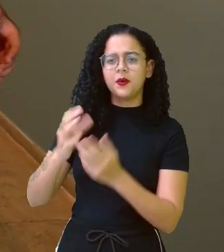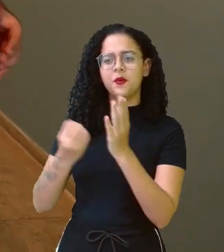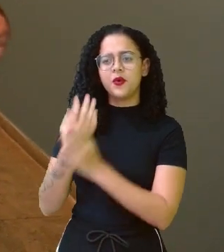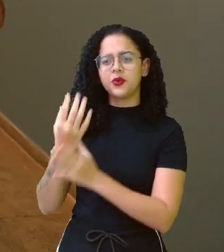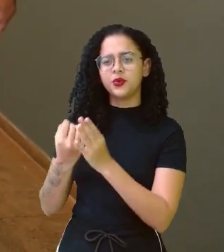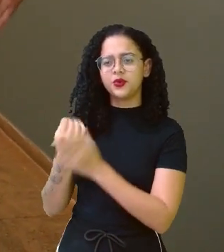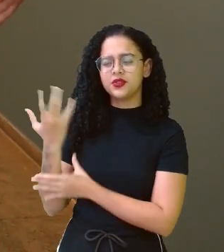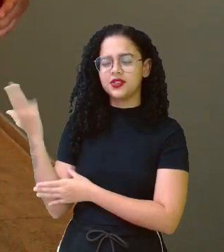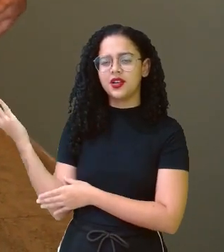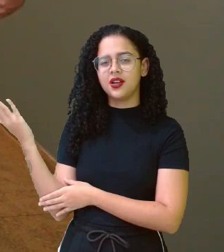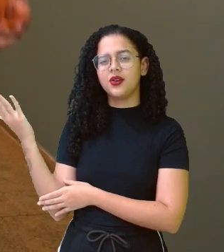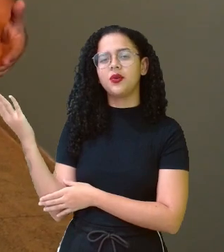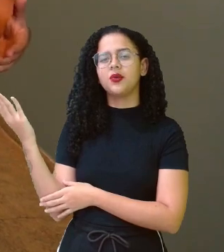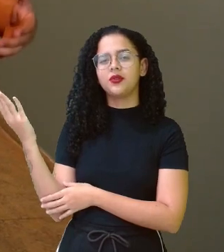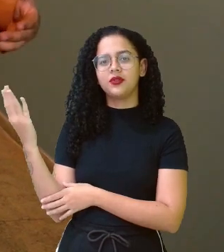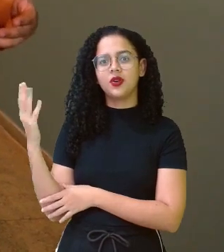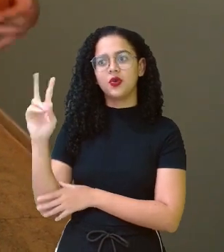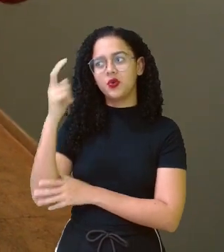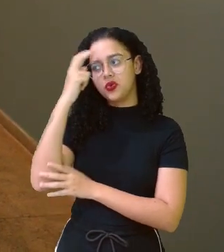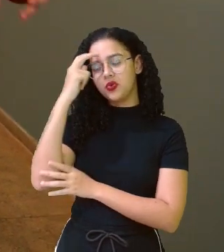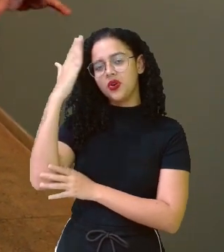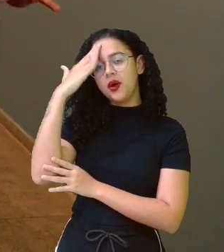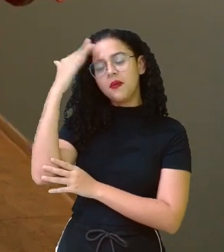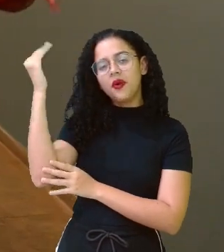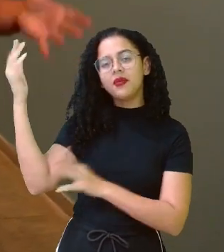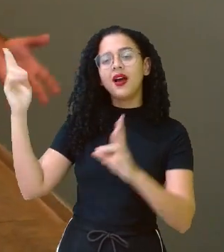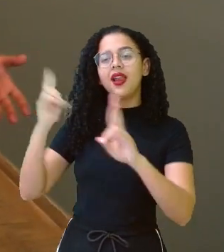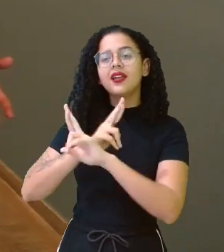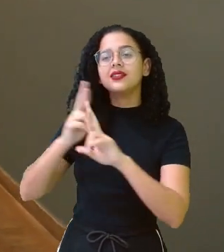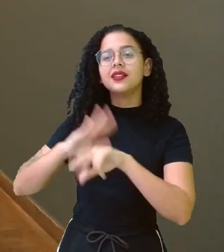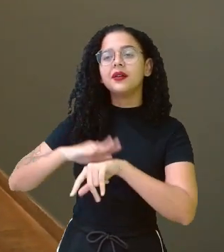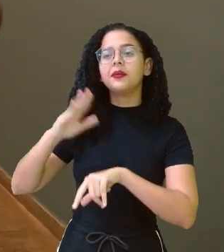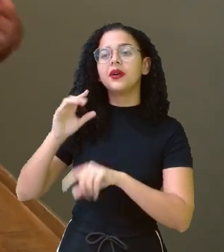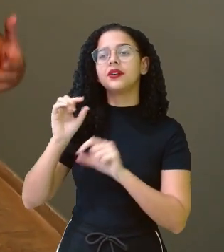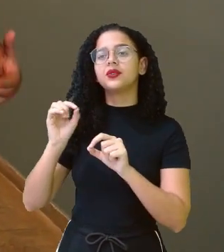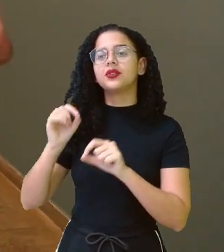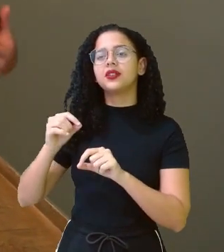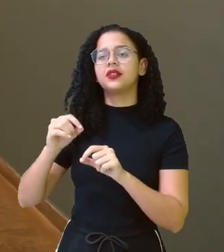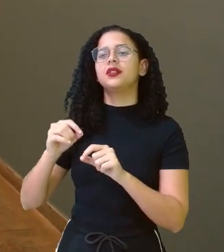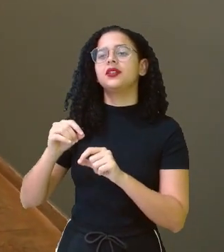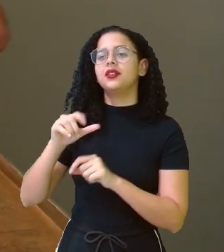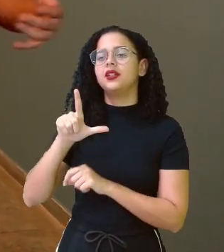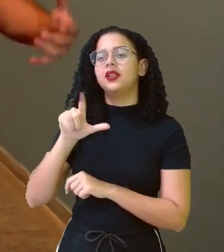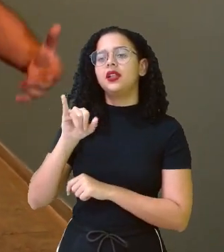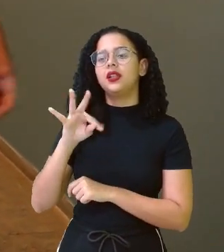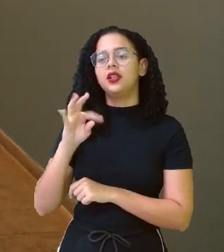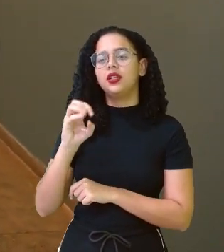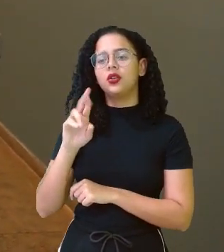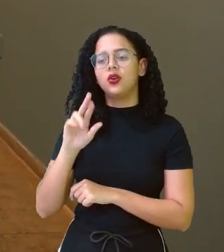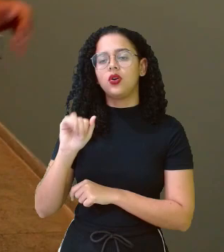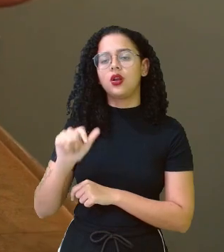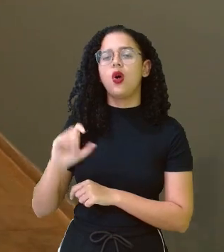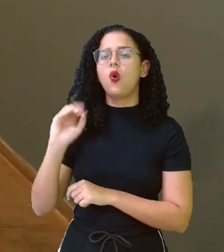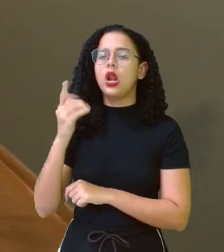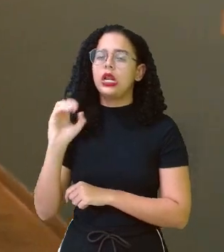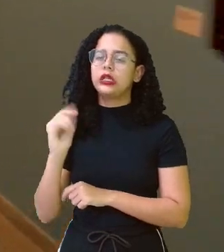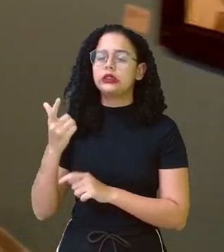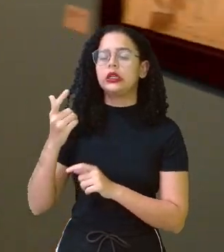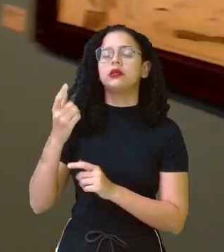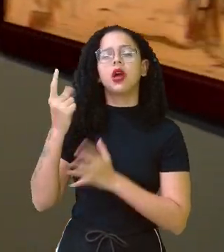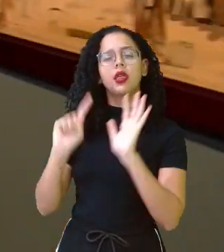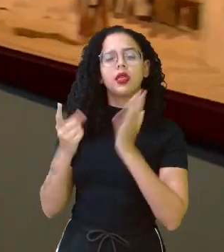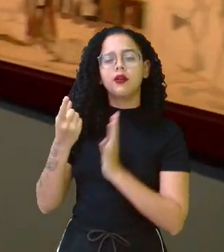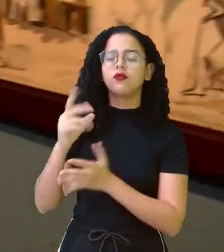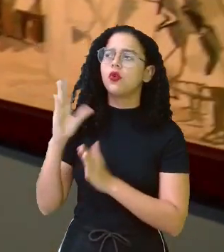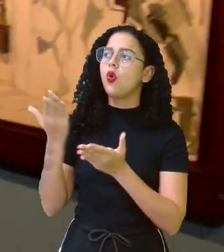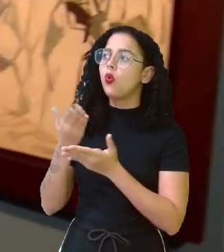vamos por assim dizer, de uma cultura popular relacionada muito mais à questão do litoral, à questão do Recife, de Olinda, do Carnaval. E aqui, por exemplo, a gente já